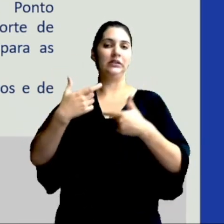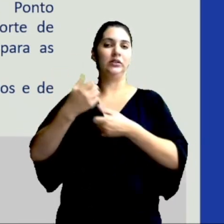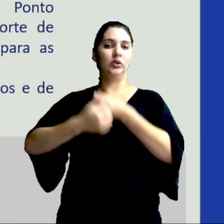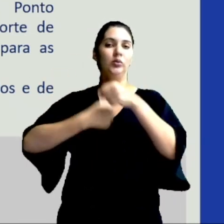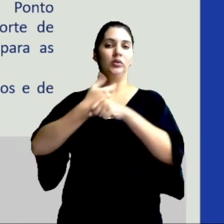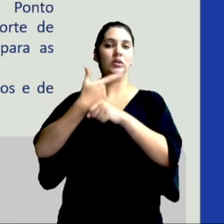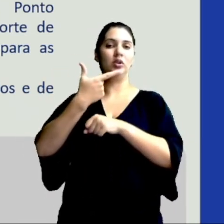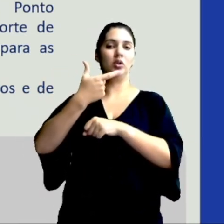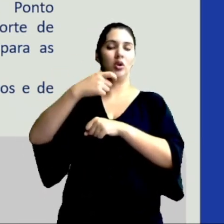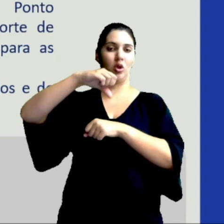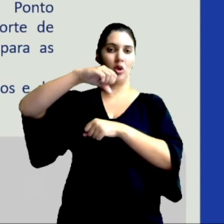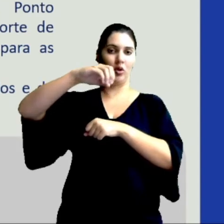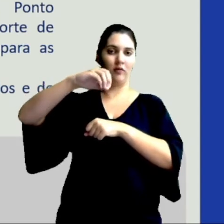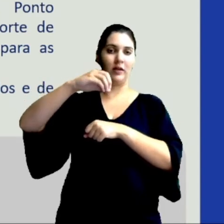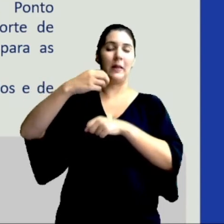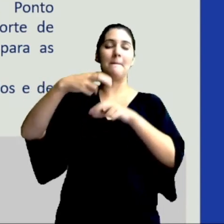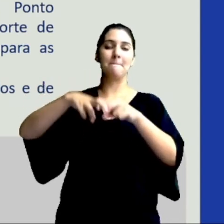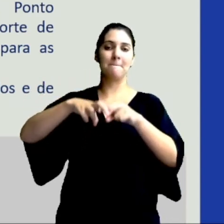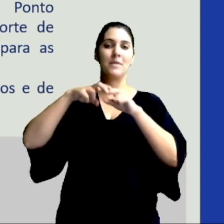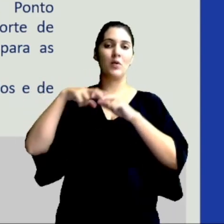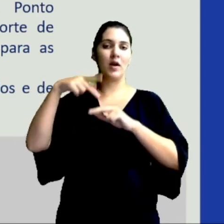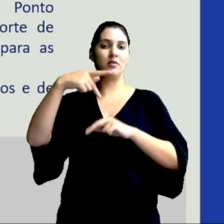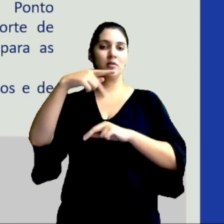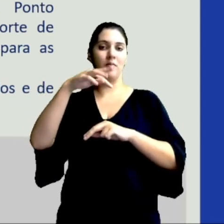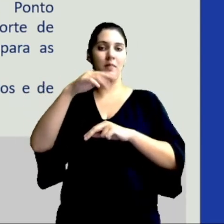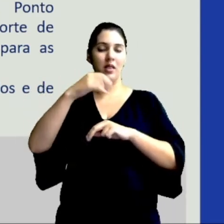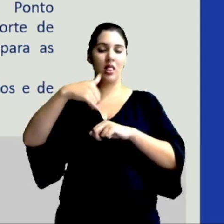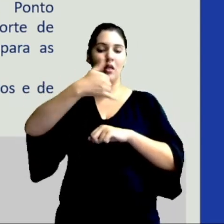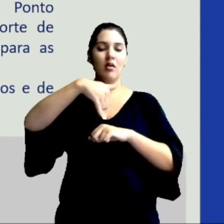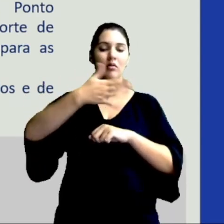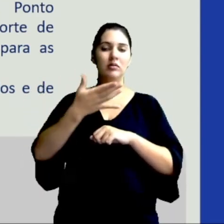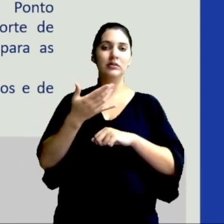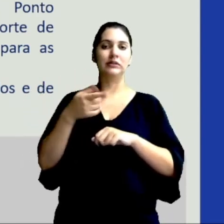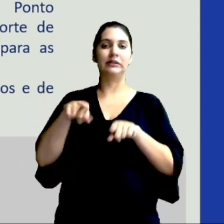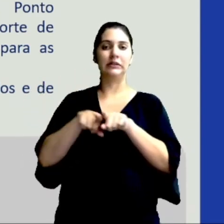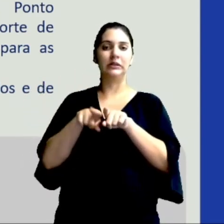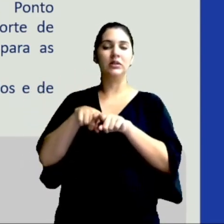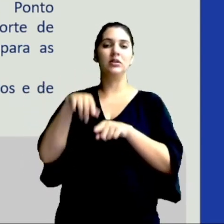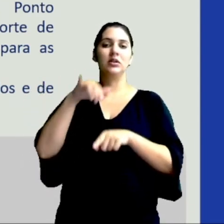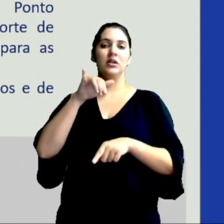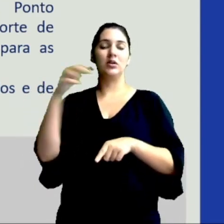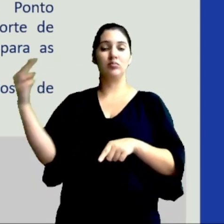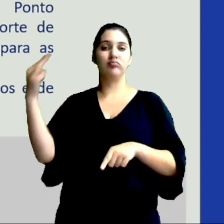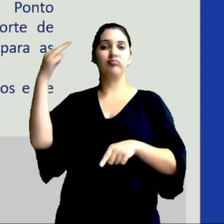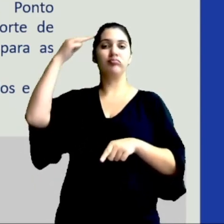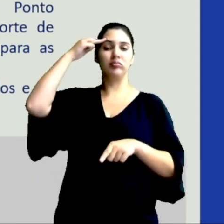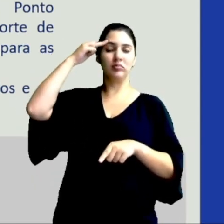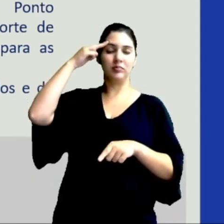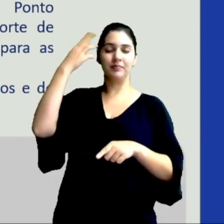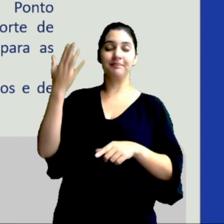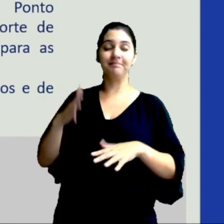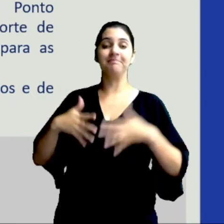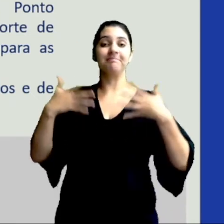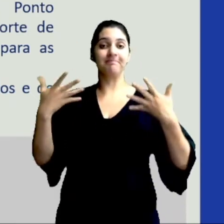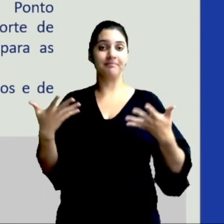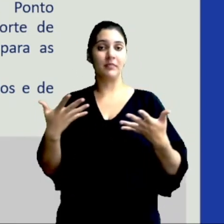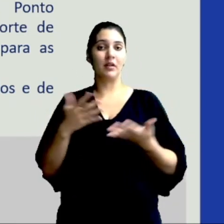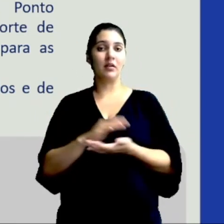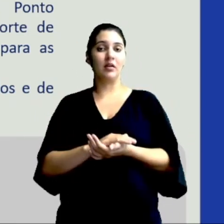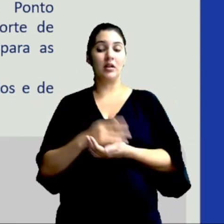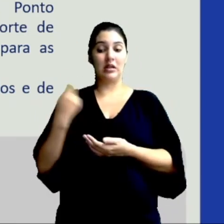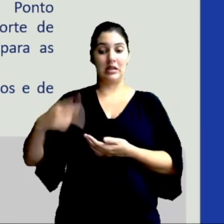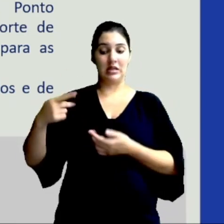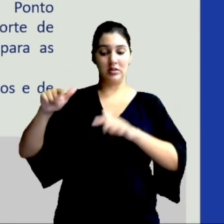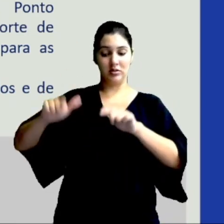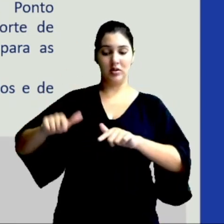conta, né, do controle de petróleo, o Iraque, com o Kuwait. Então,